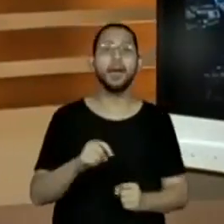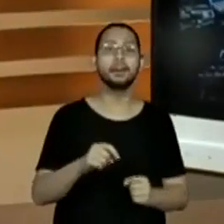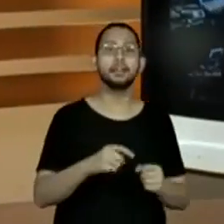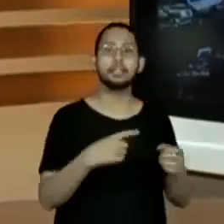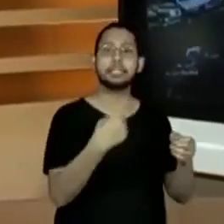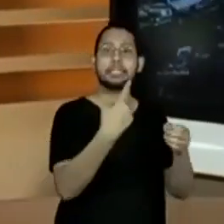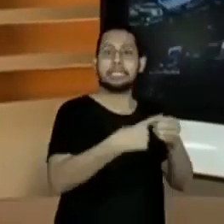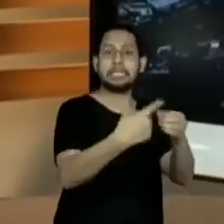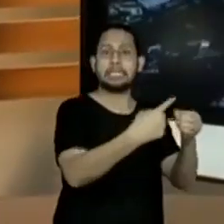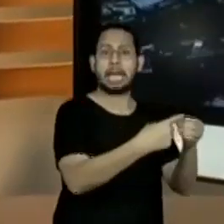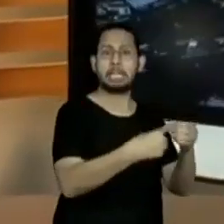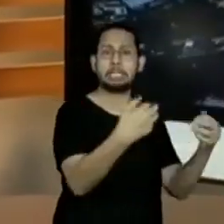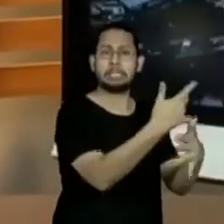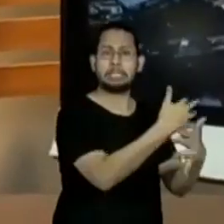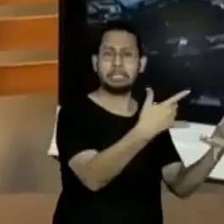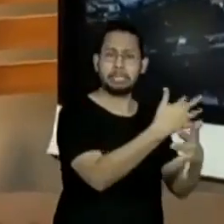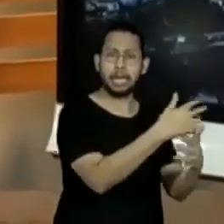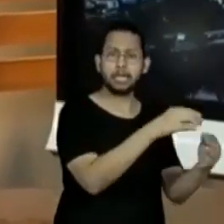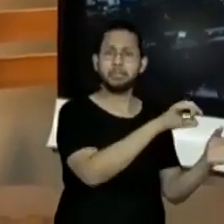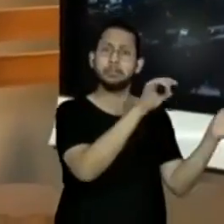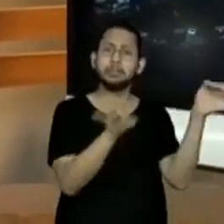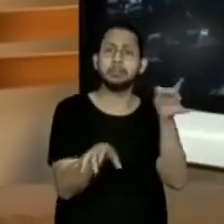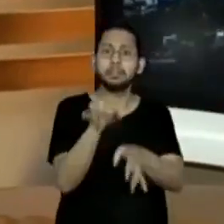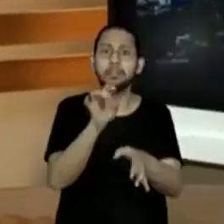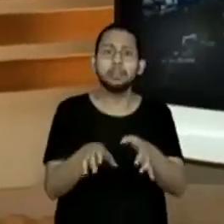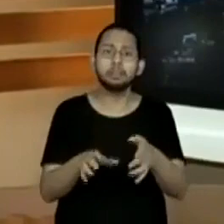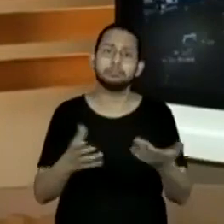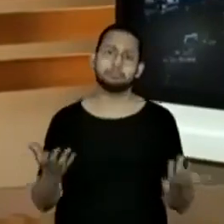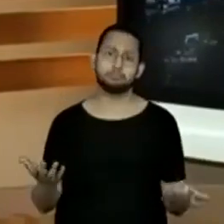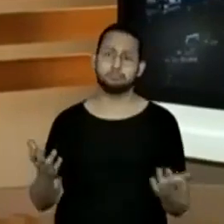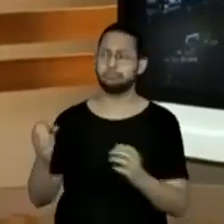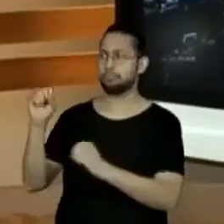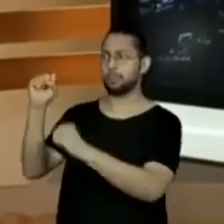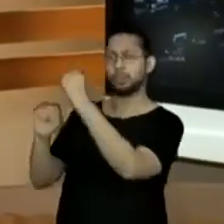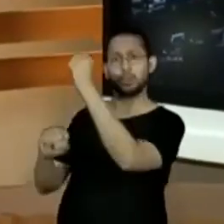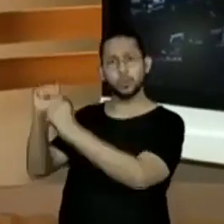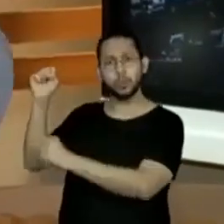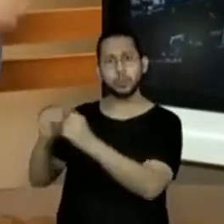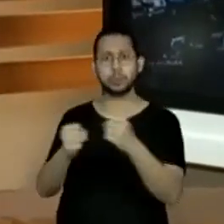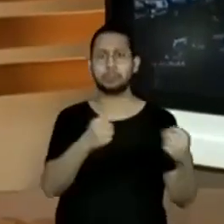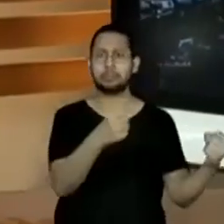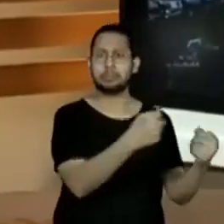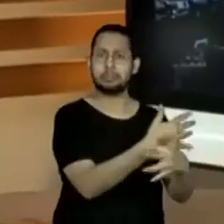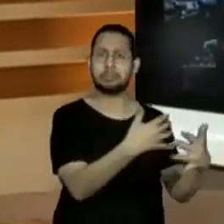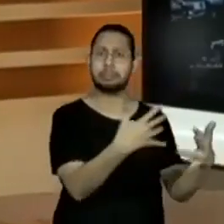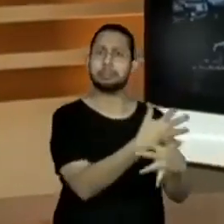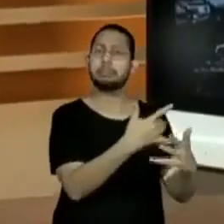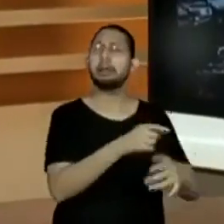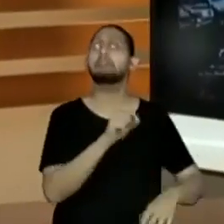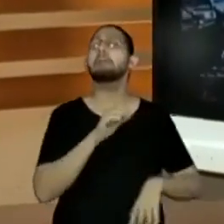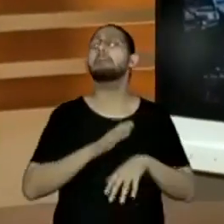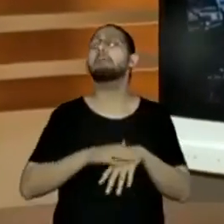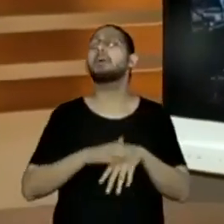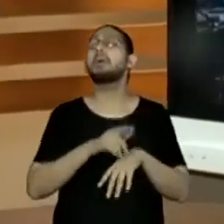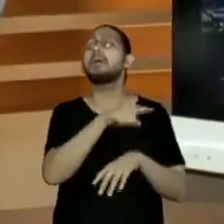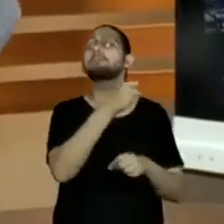grandes cidades? Também. Mas a indústria e as cidades são construídas por